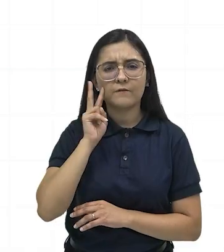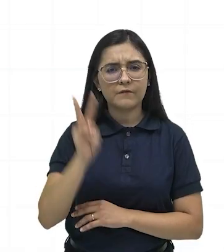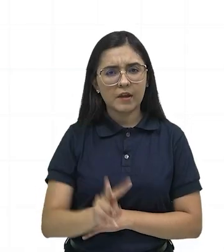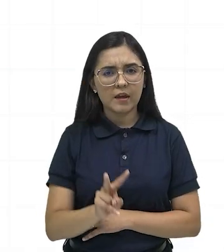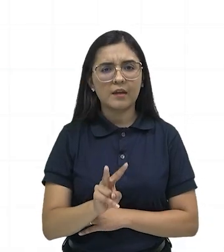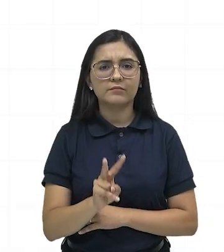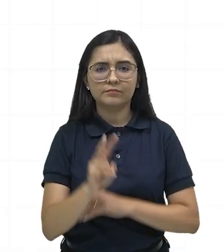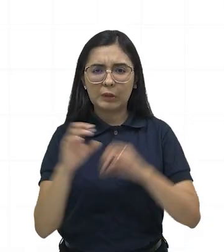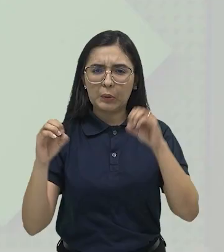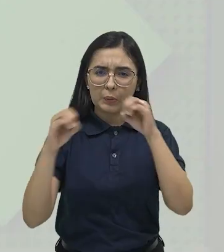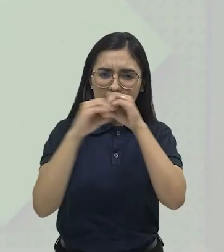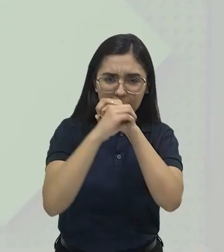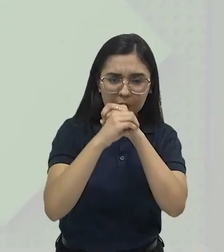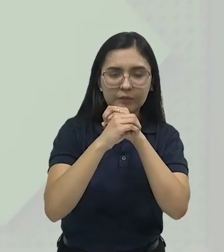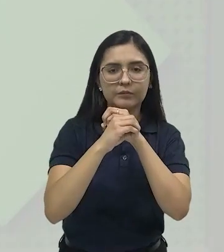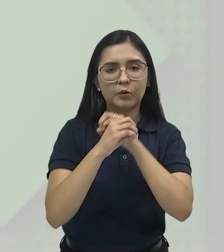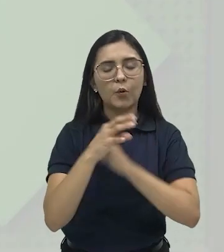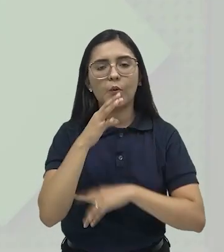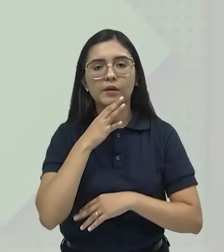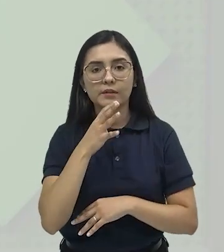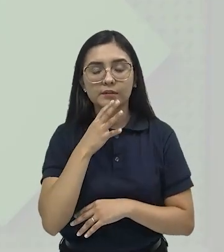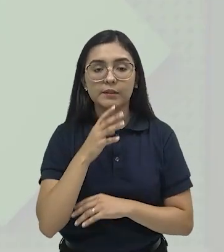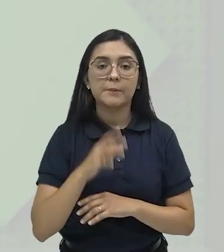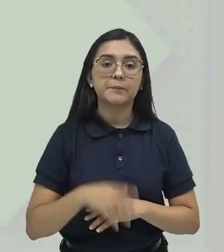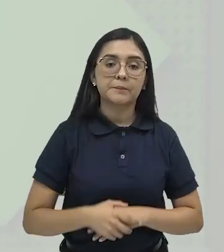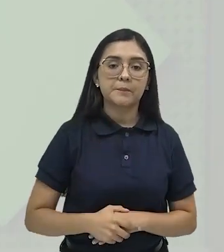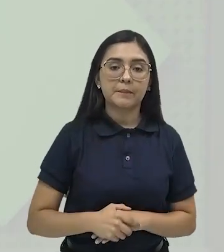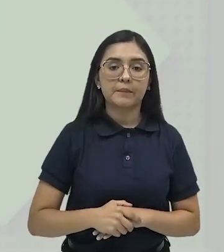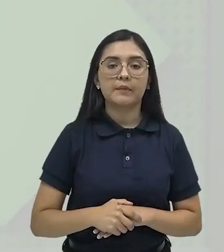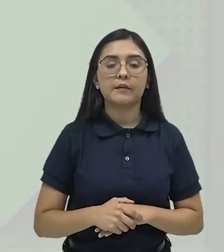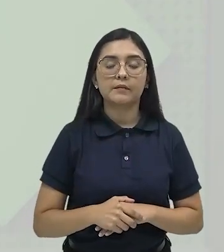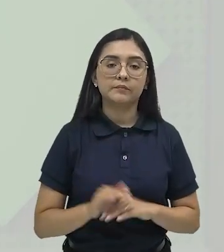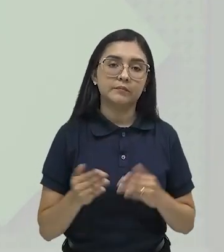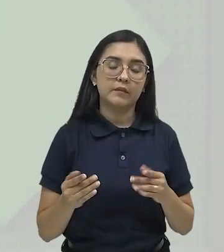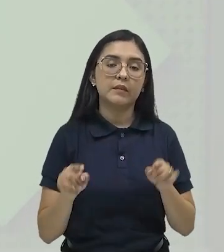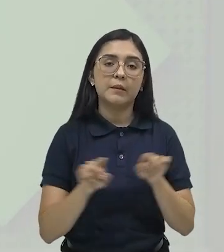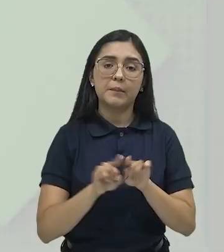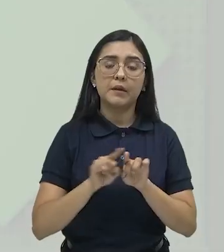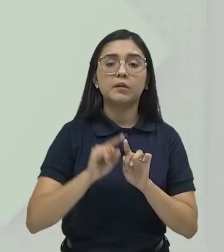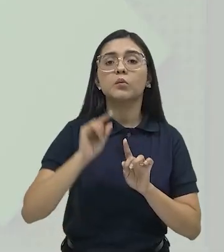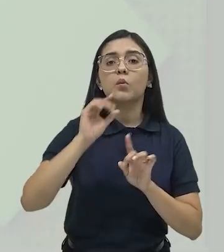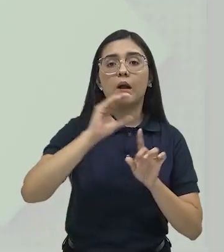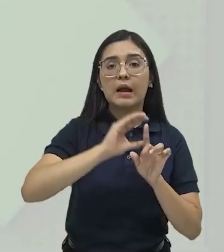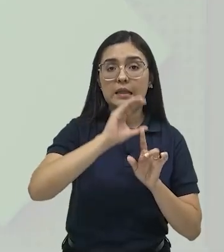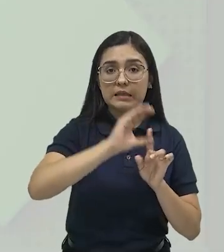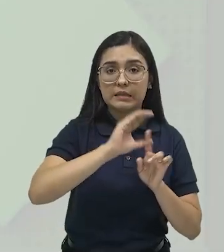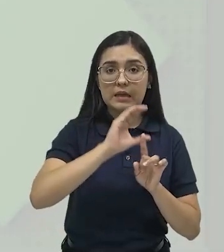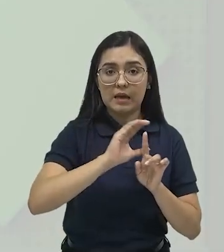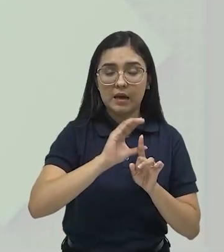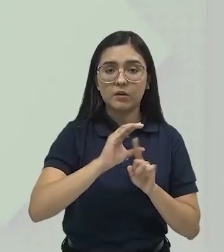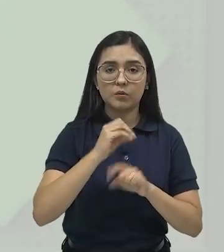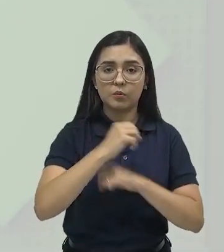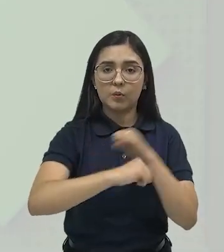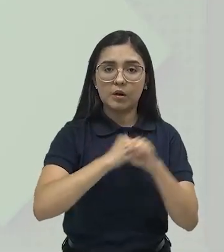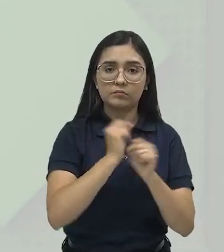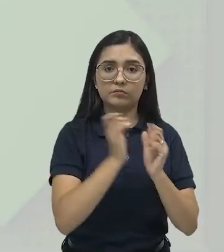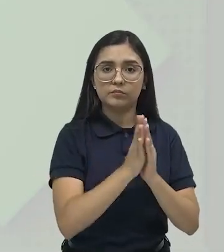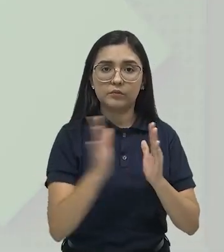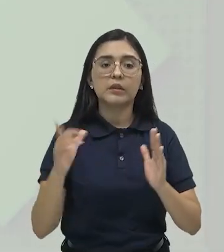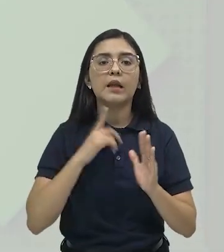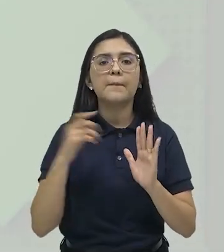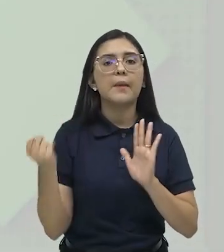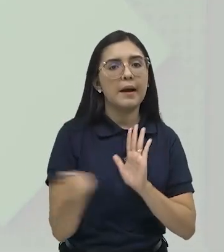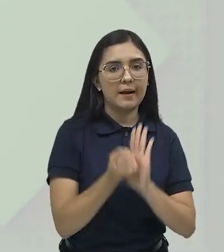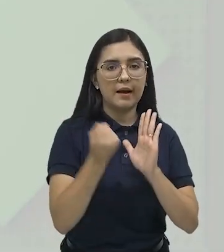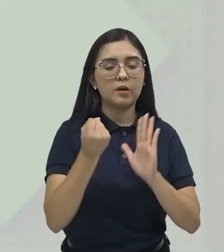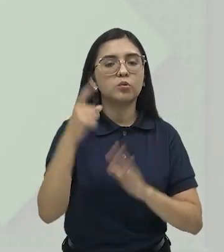ter conhecimento sobre ele. Então, às vezes, até no próprio calendário, no nosso calendário anual, ele tem lá